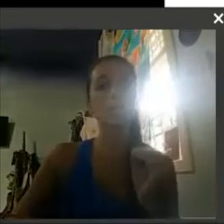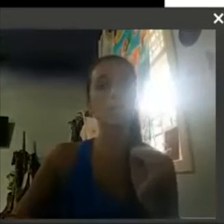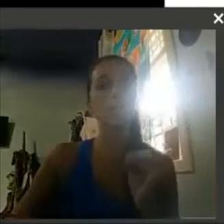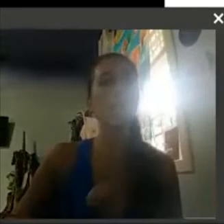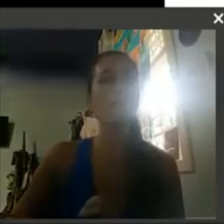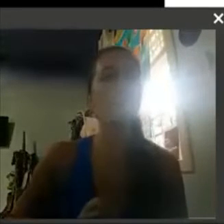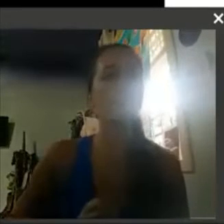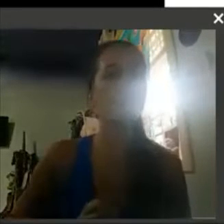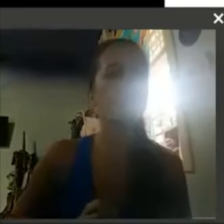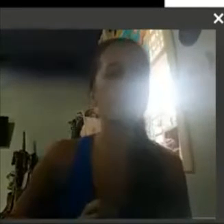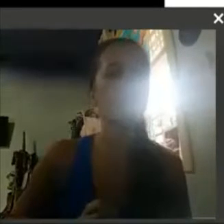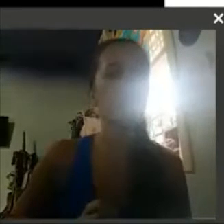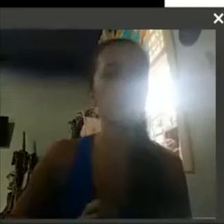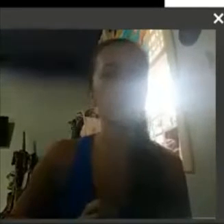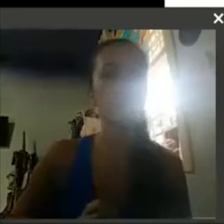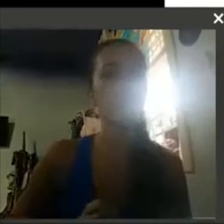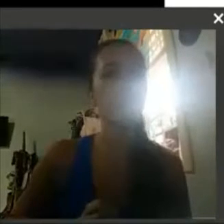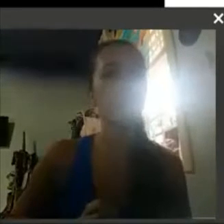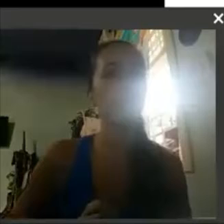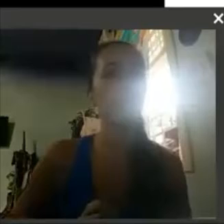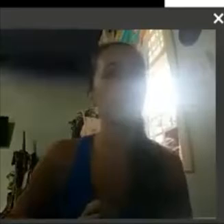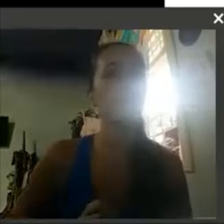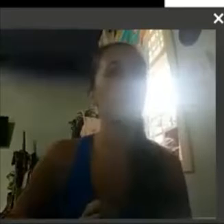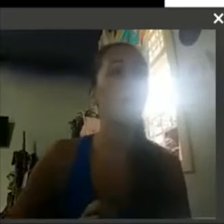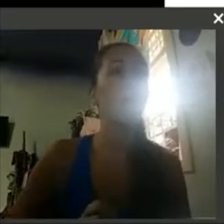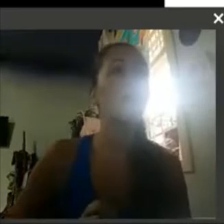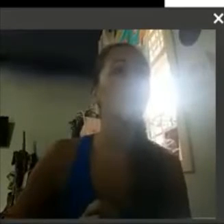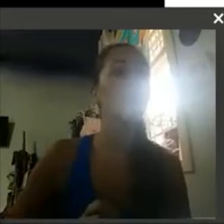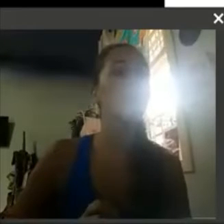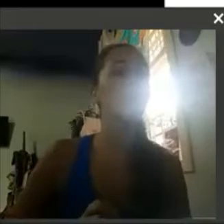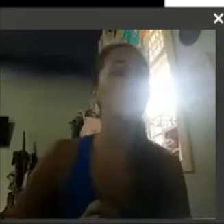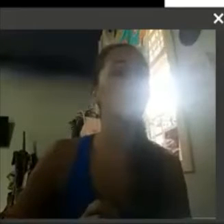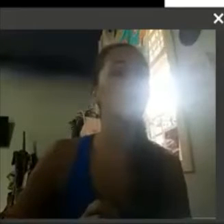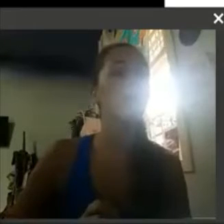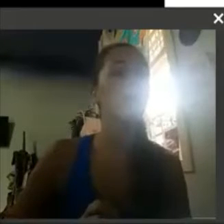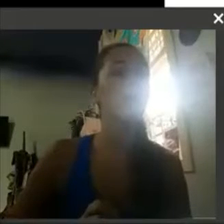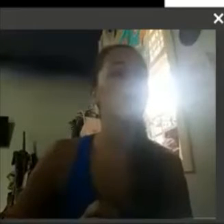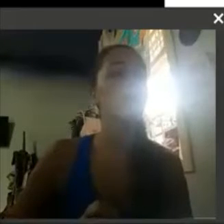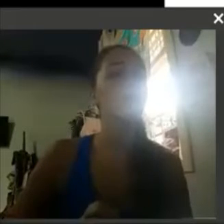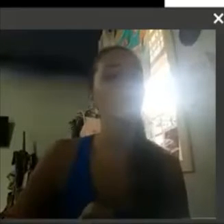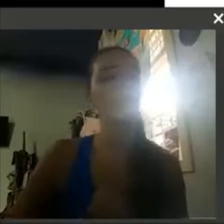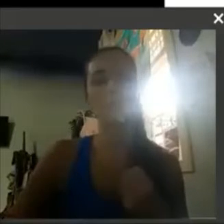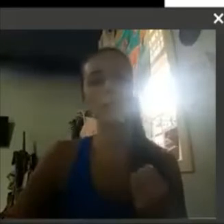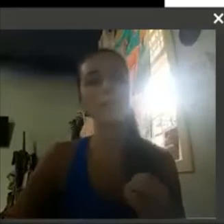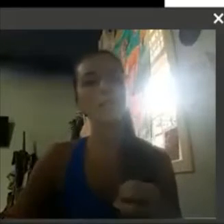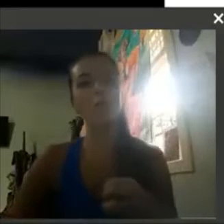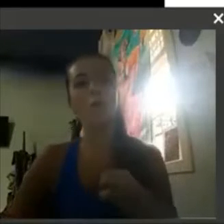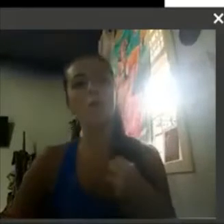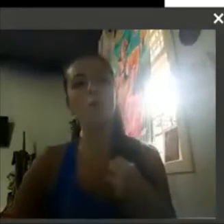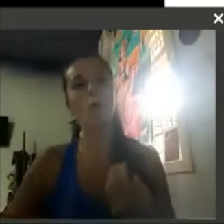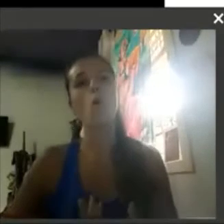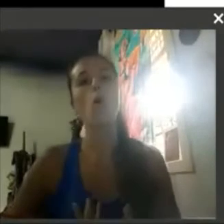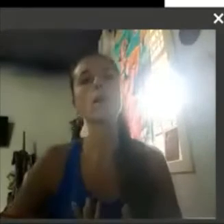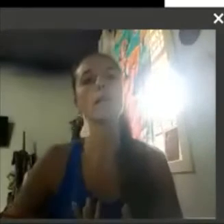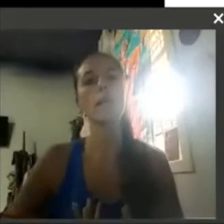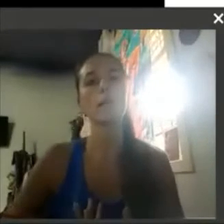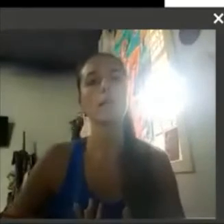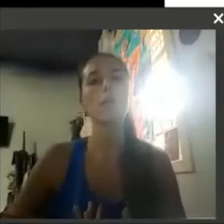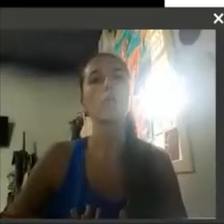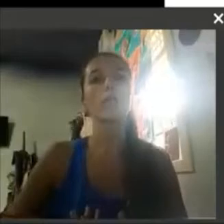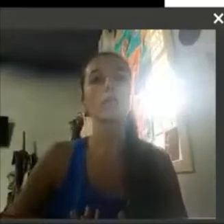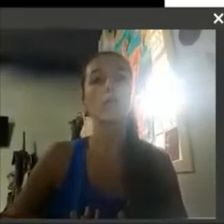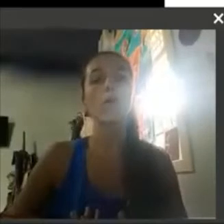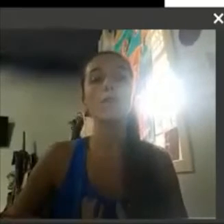quantidade pequena. Já no processo de produção de cerveja ou bebida